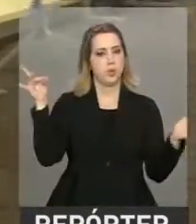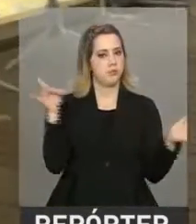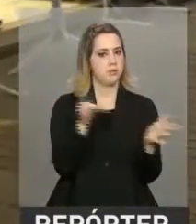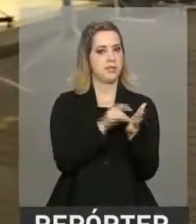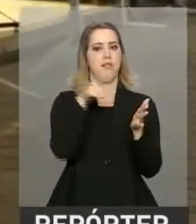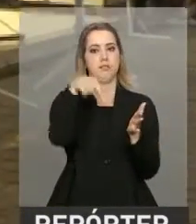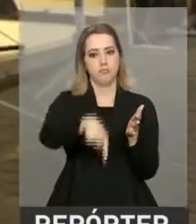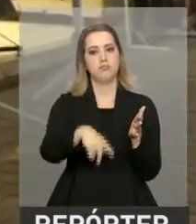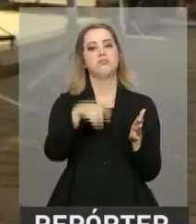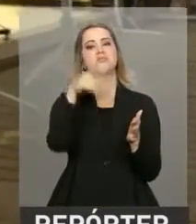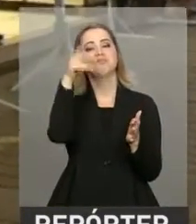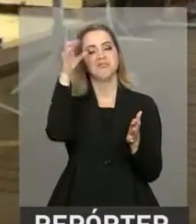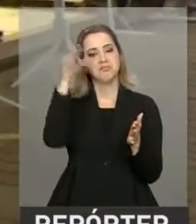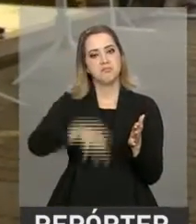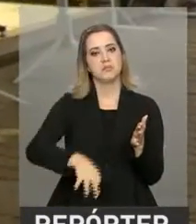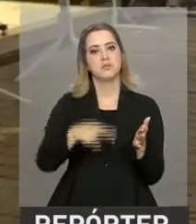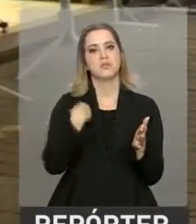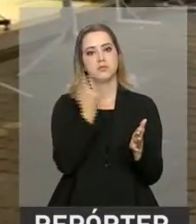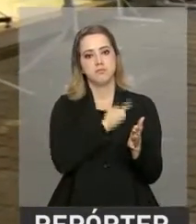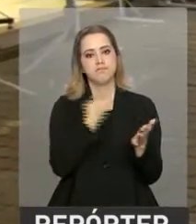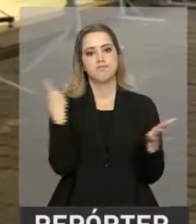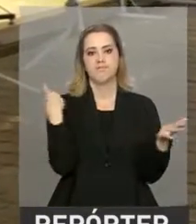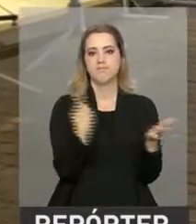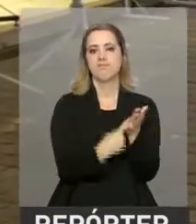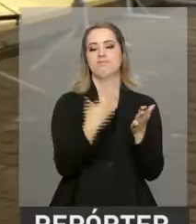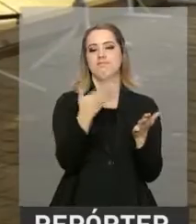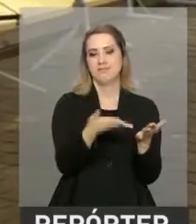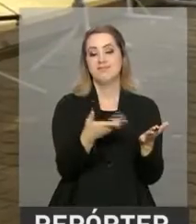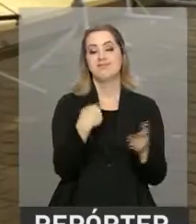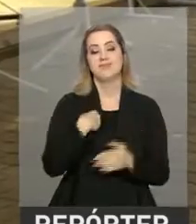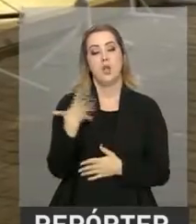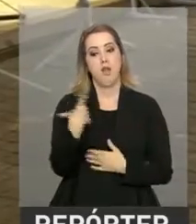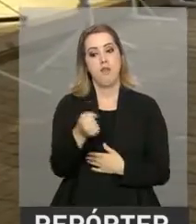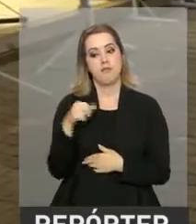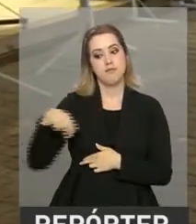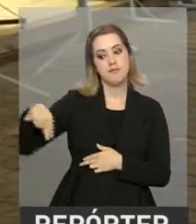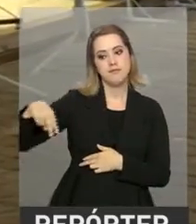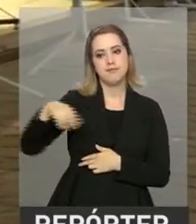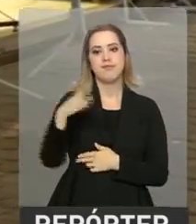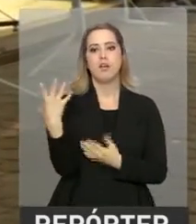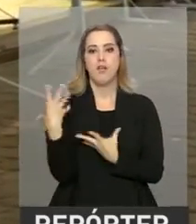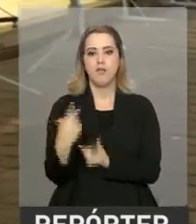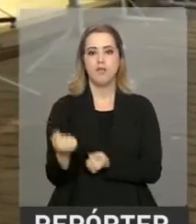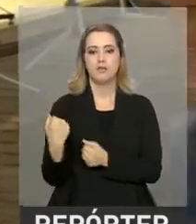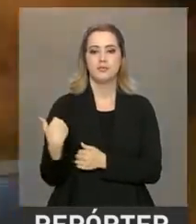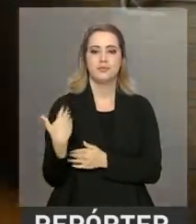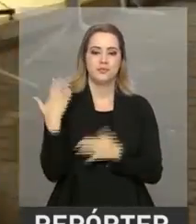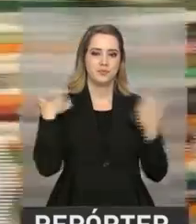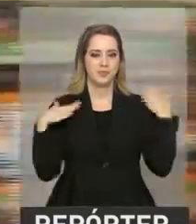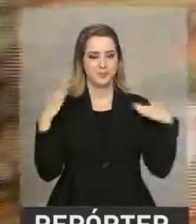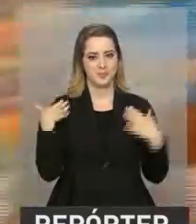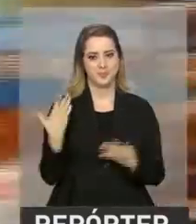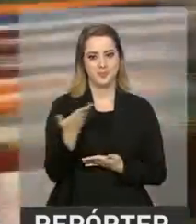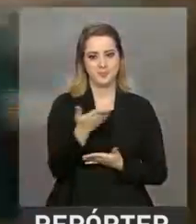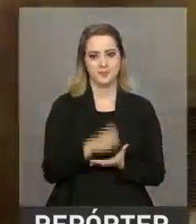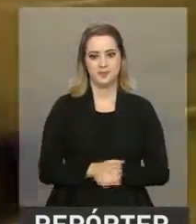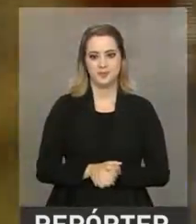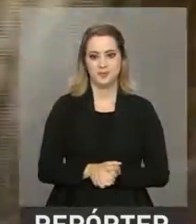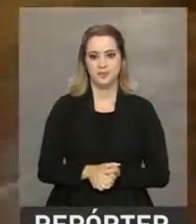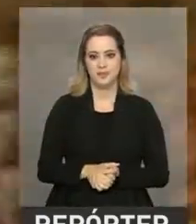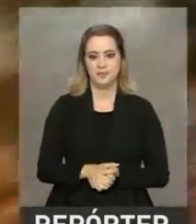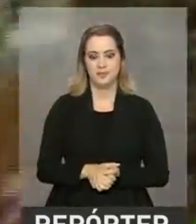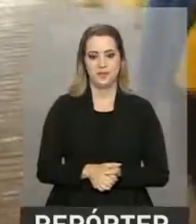está escrito aqui no aplicativo, a gente confirmou na Feira de São Cristóvão. Vamos continuar nosso passeio da acessibilidade?